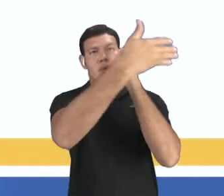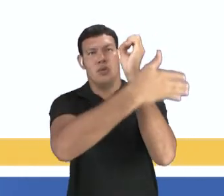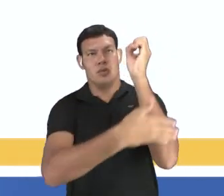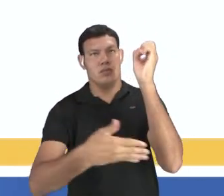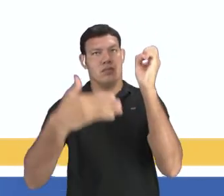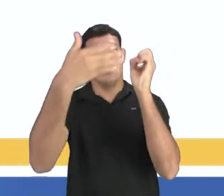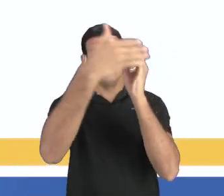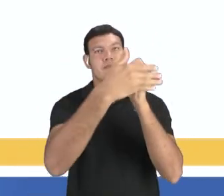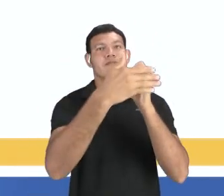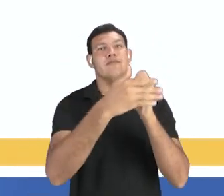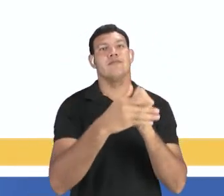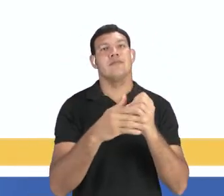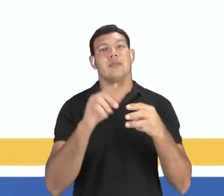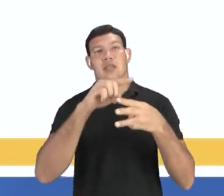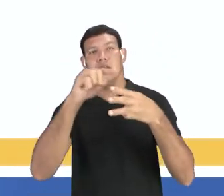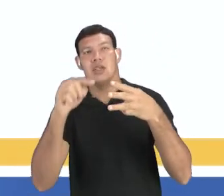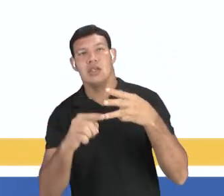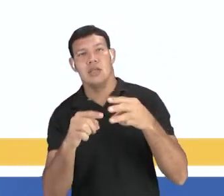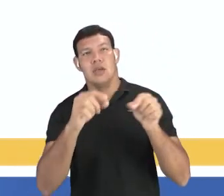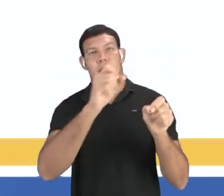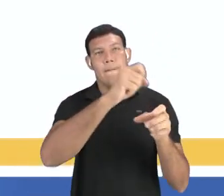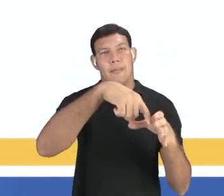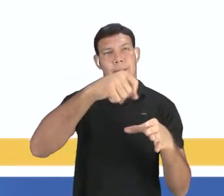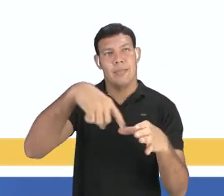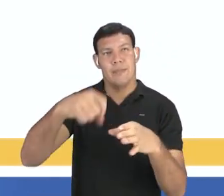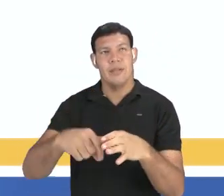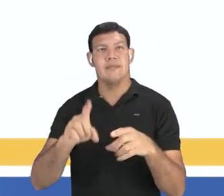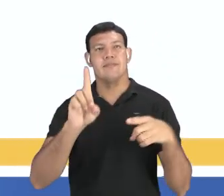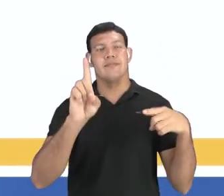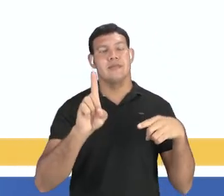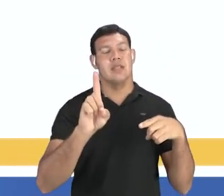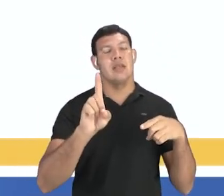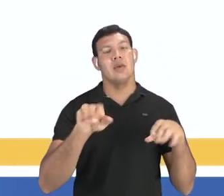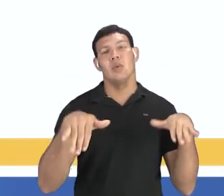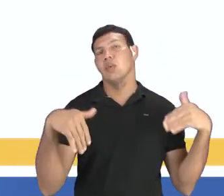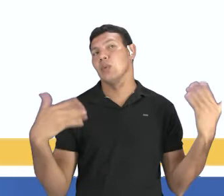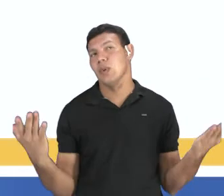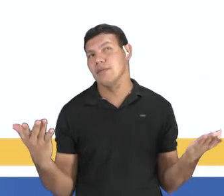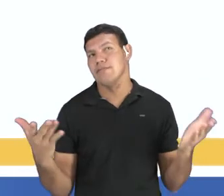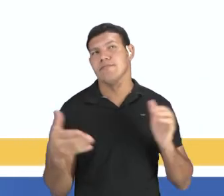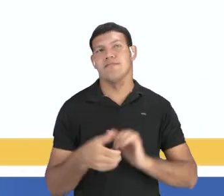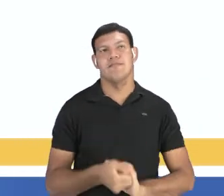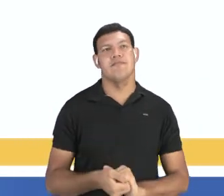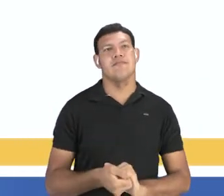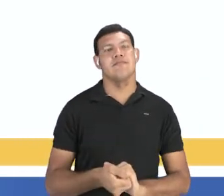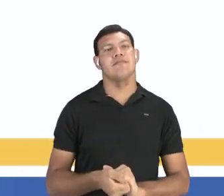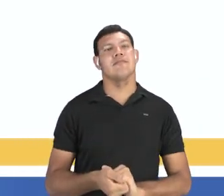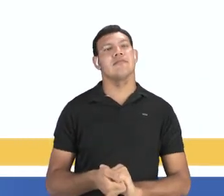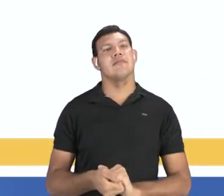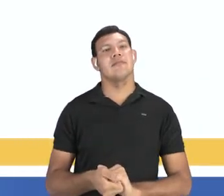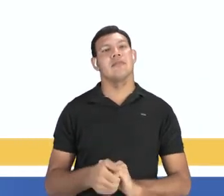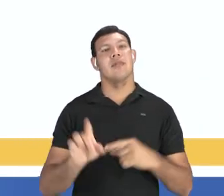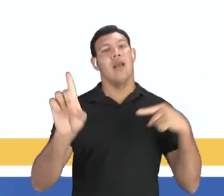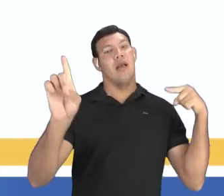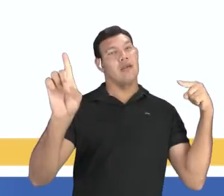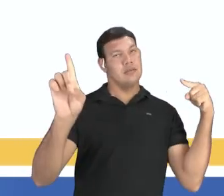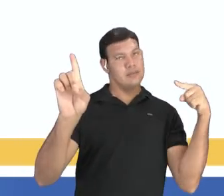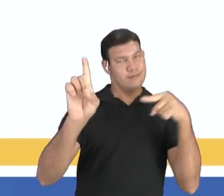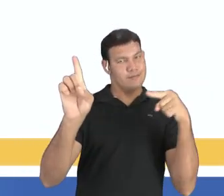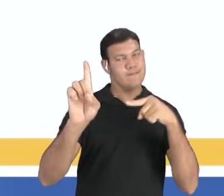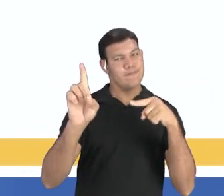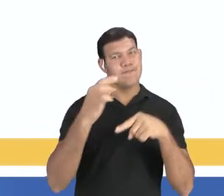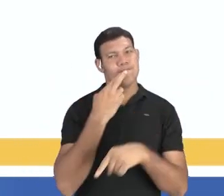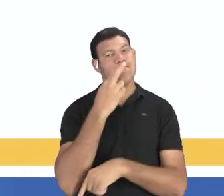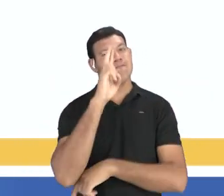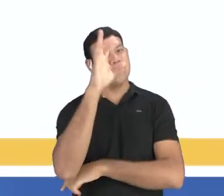correto dos cavalos e aí pessoal qual seria a resposta correta vamos observar E então quem né